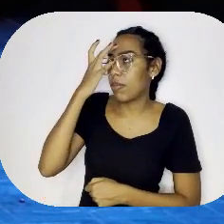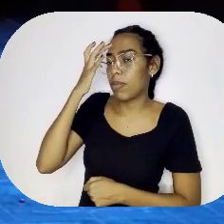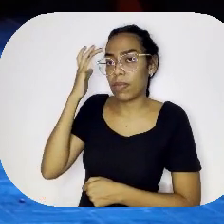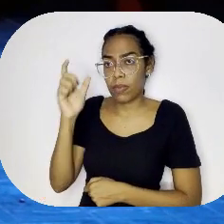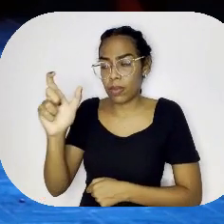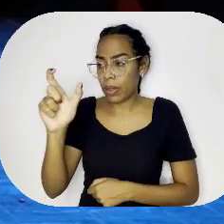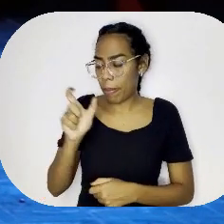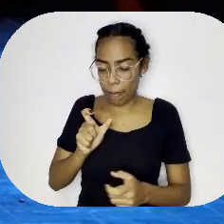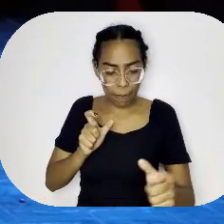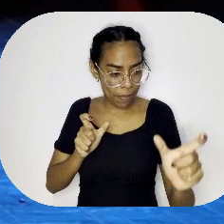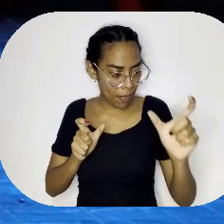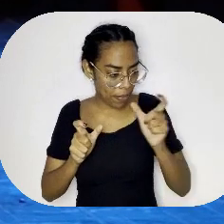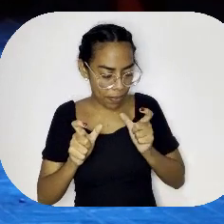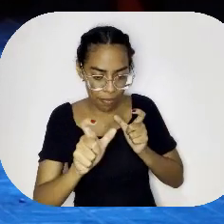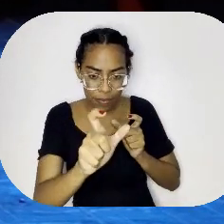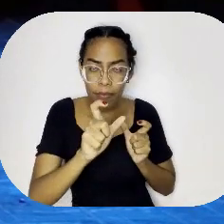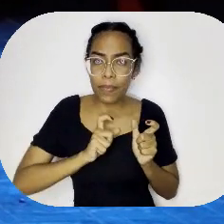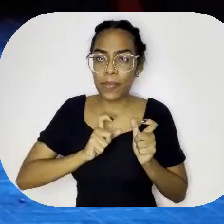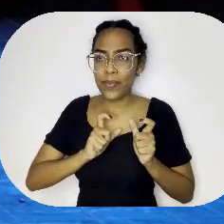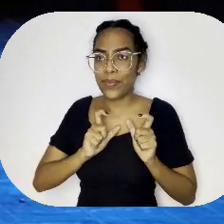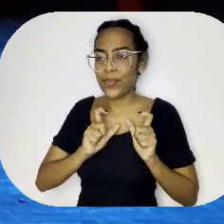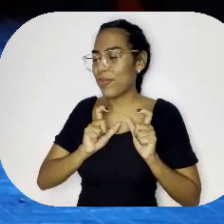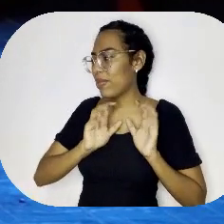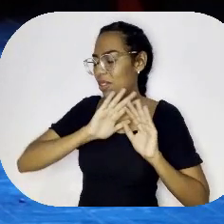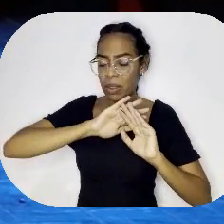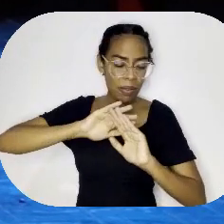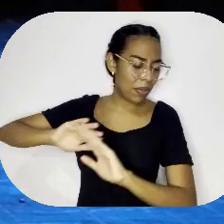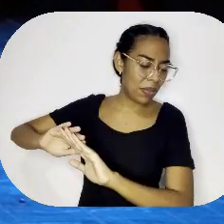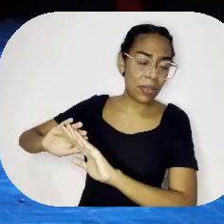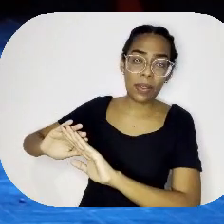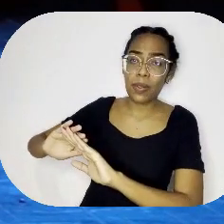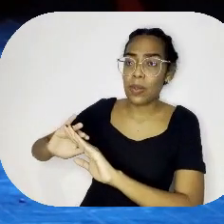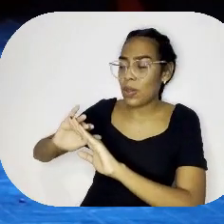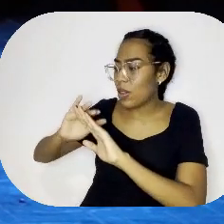será qualificada ela quem recusar.